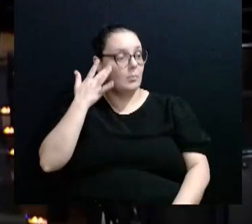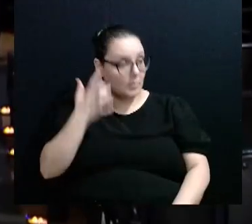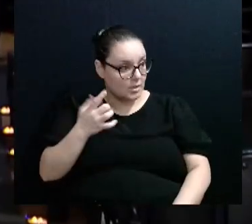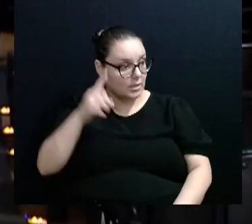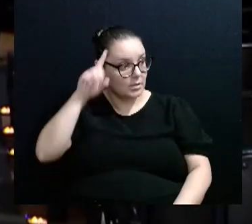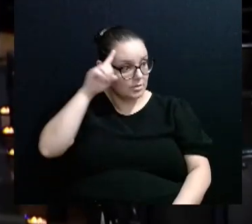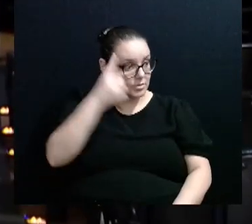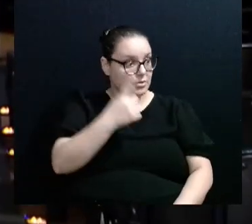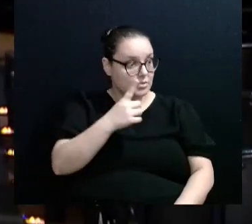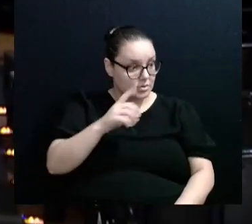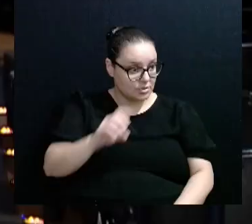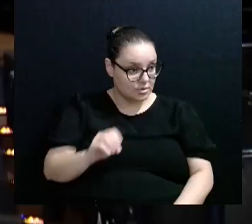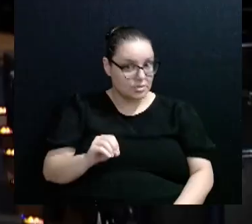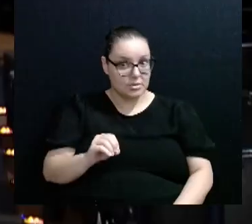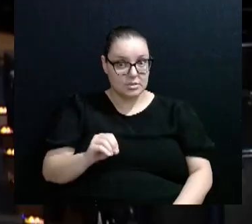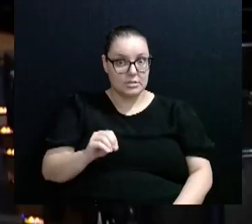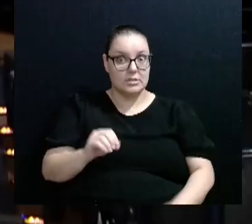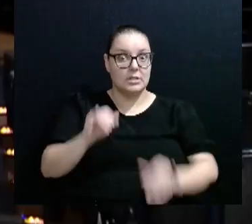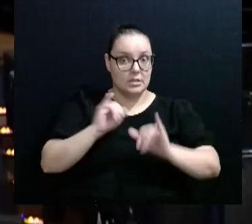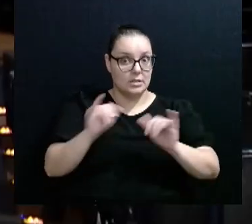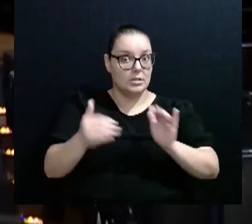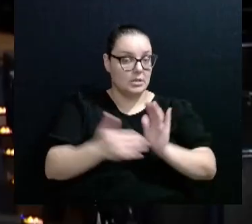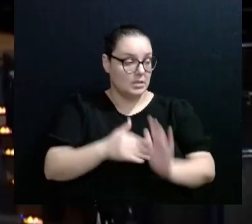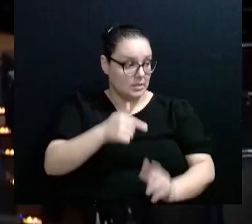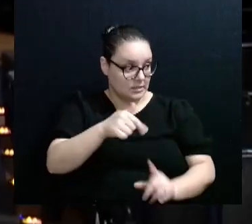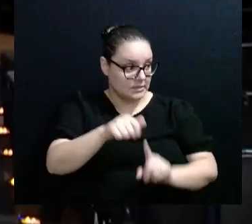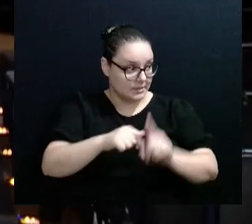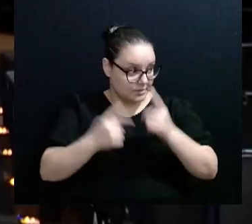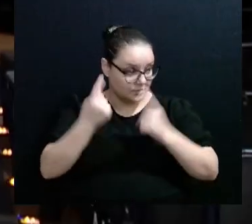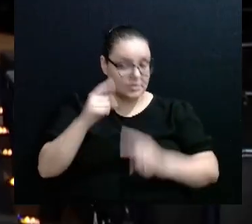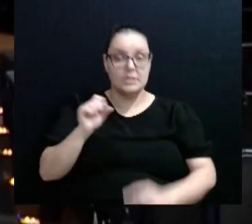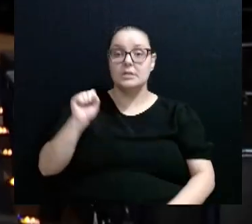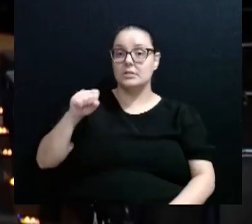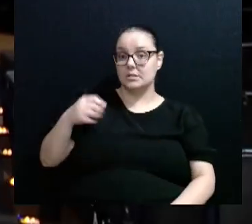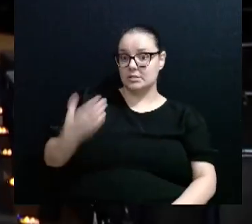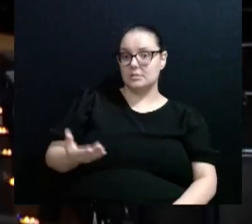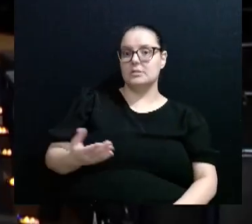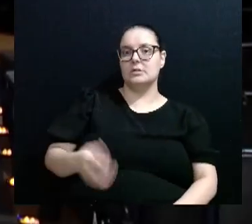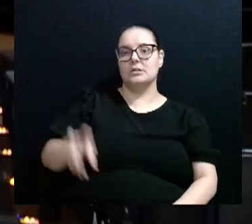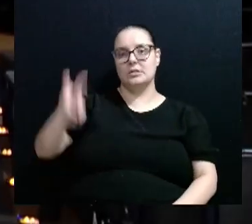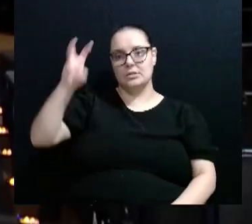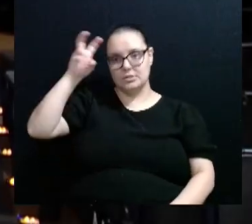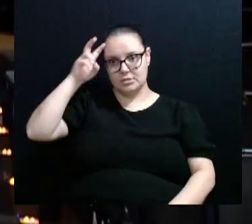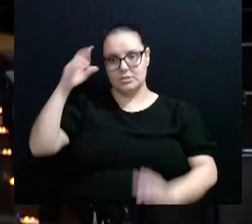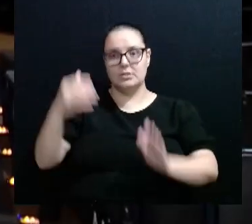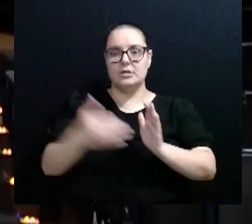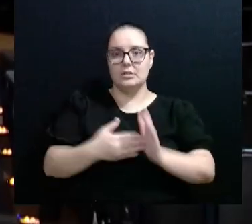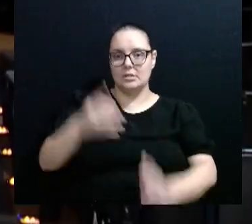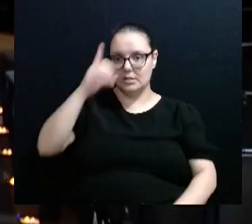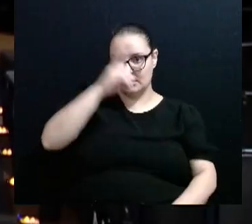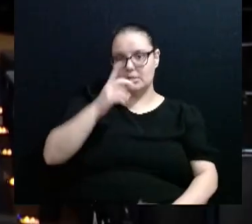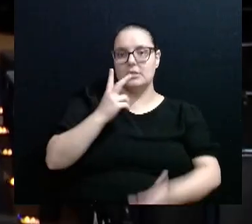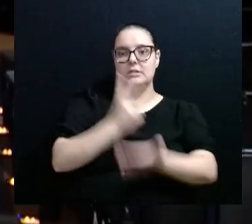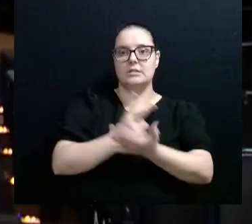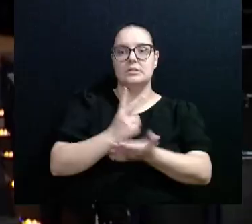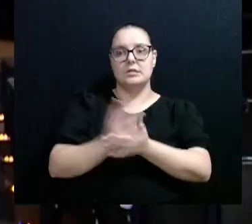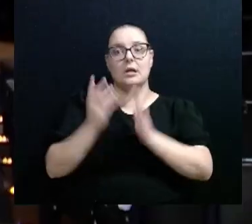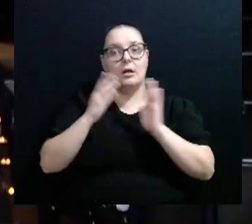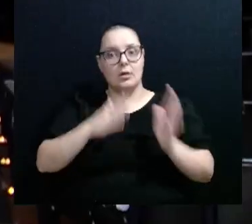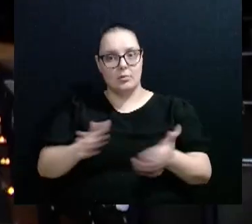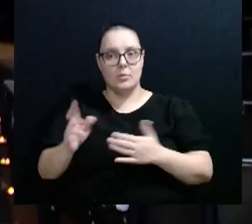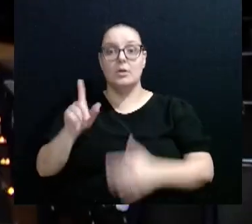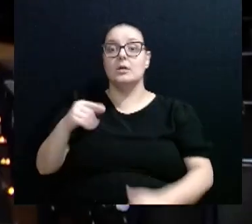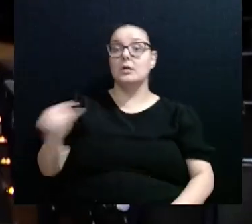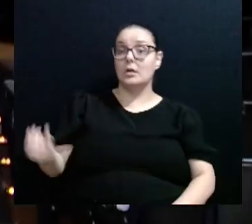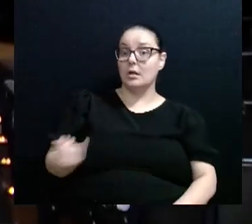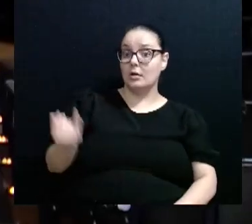a campanha vai até o dia 7 de fevereiro? Isso, a gente de quinta a domingo tem sempre as produções e é muito importante porque a gente